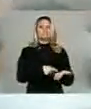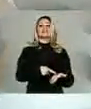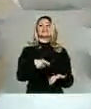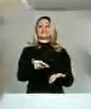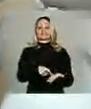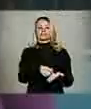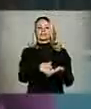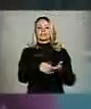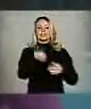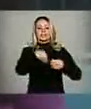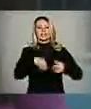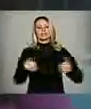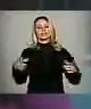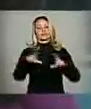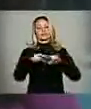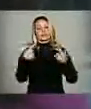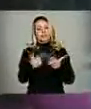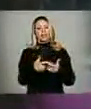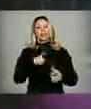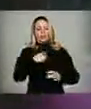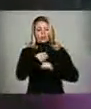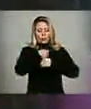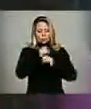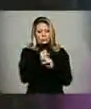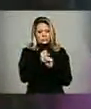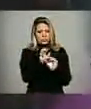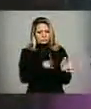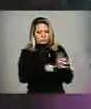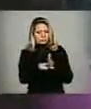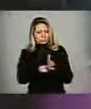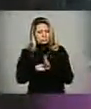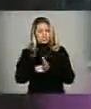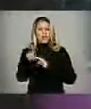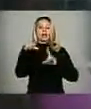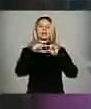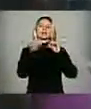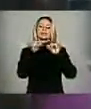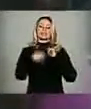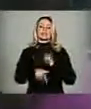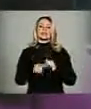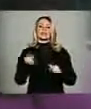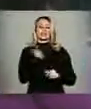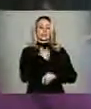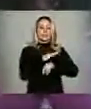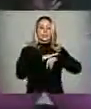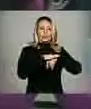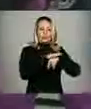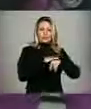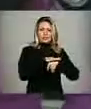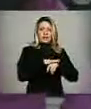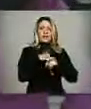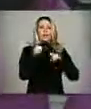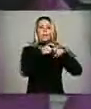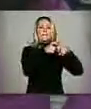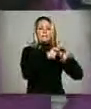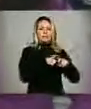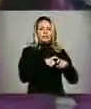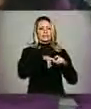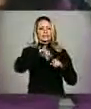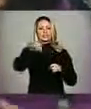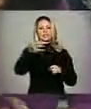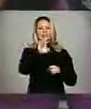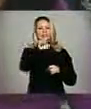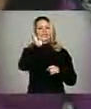de saúde. Este é o laboratório de triagem neonatal do Distrito Federal. Nós vamos conversar agora com o Dr. Jefferson